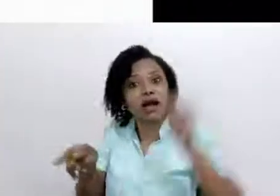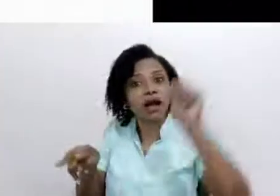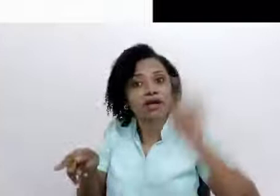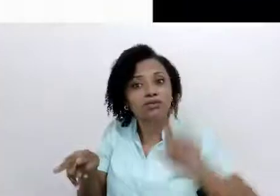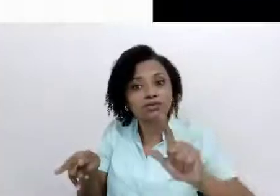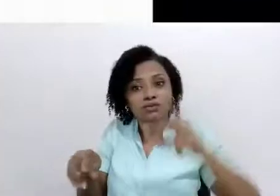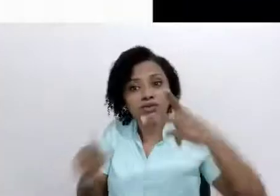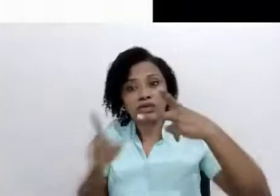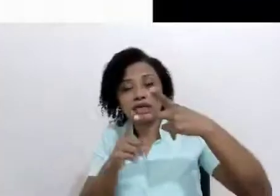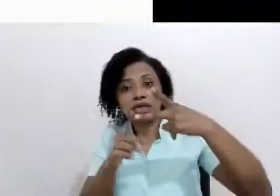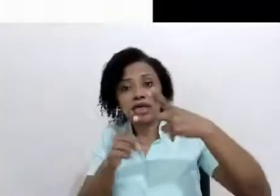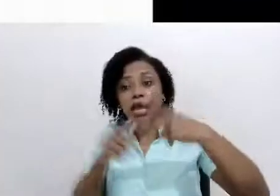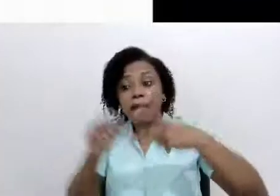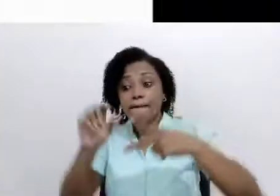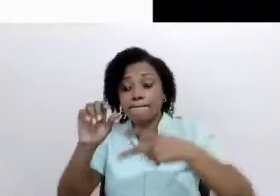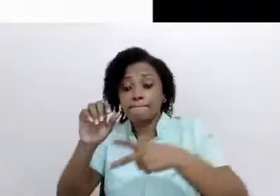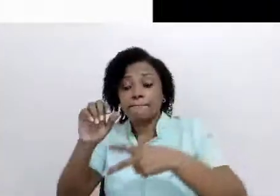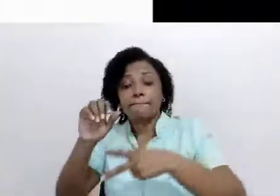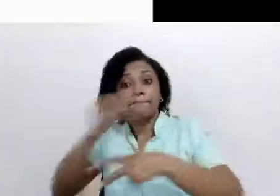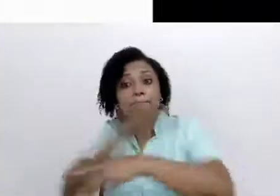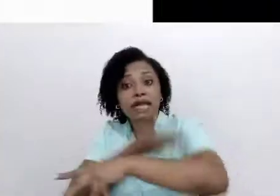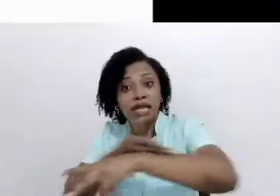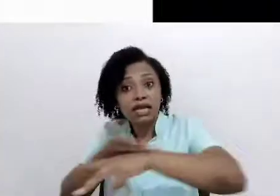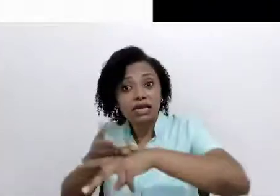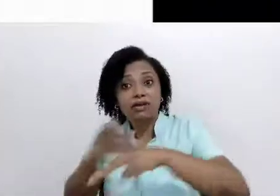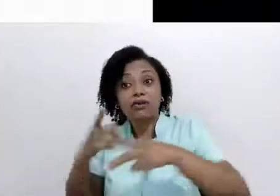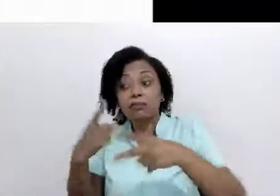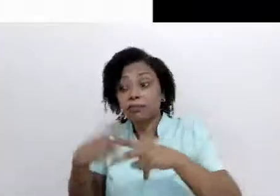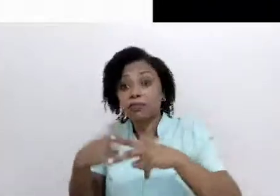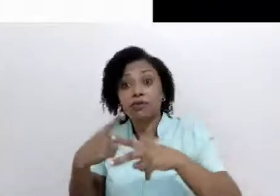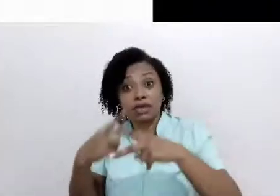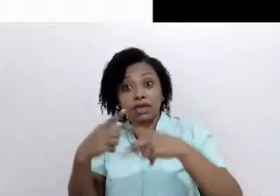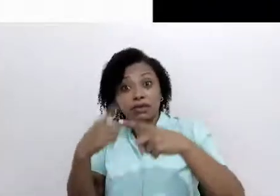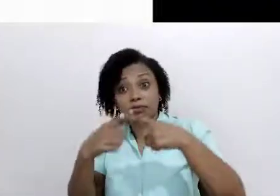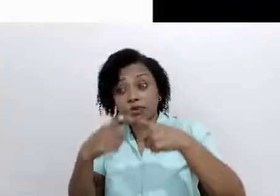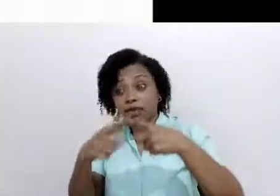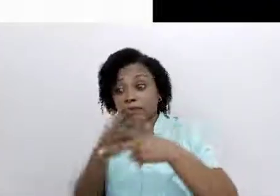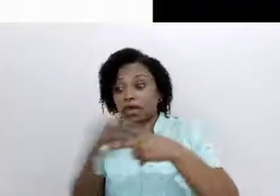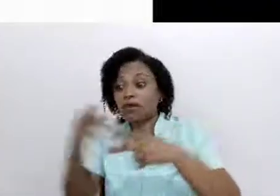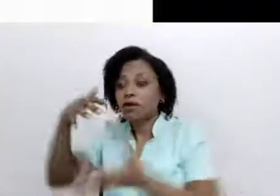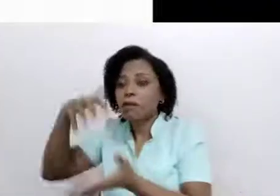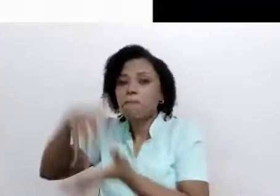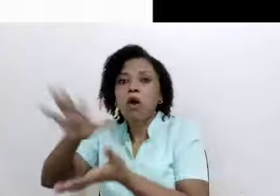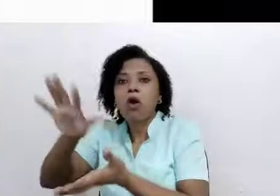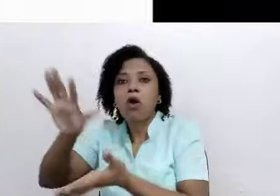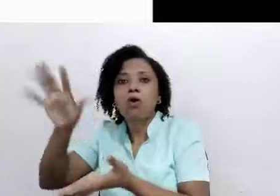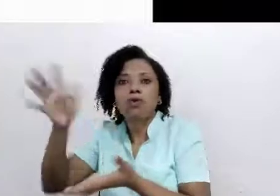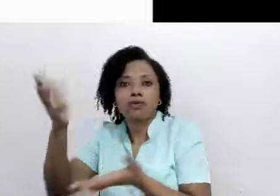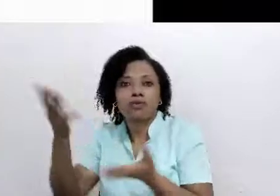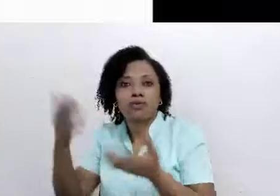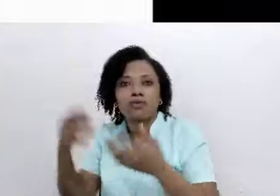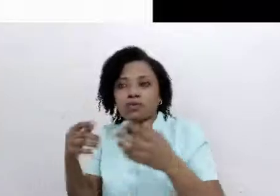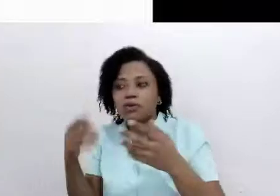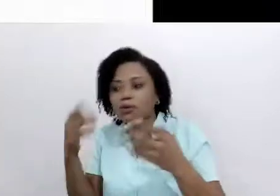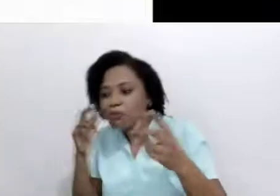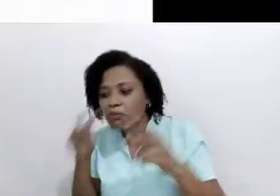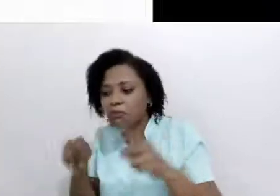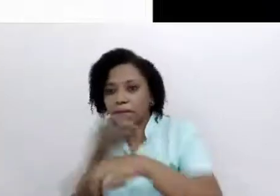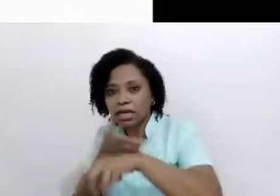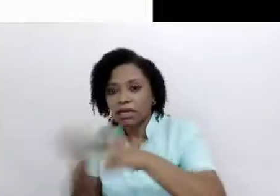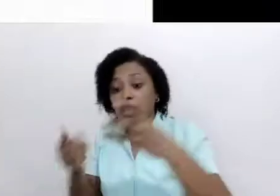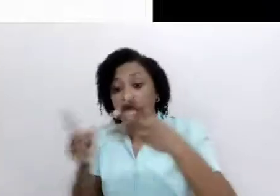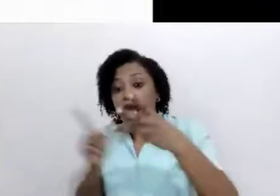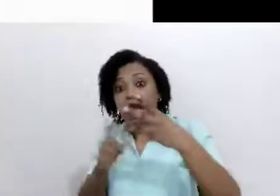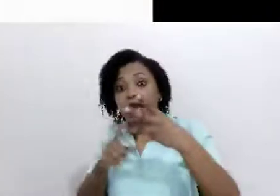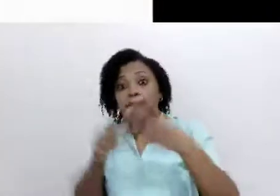Um objeto vai ser branco porque ele vai refletir todas as cores. Um objeto vai ser preto porque ele vai absorver